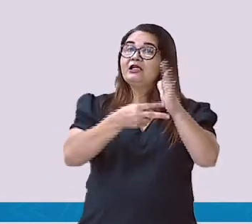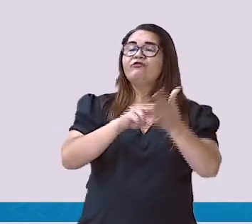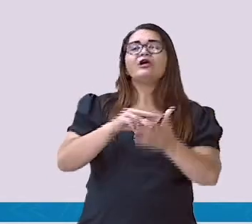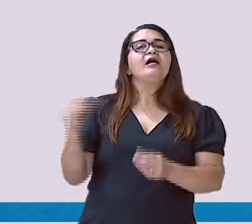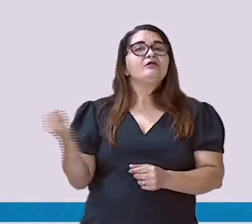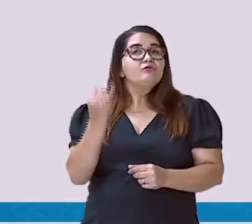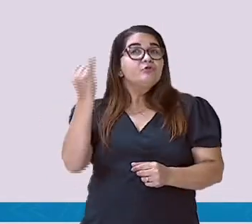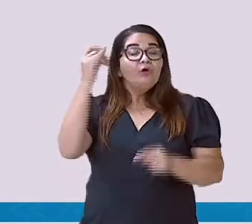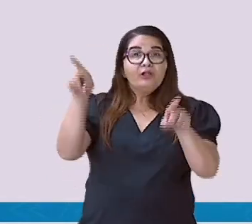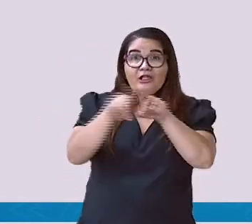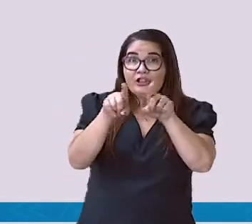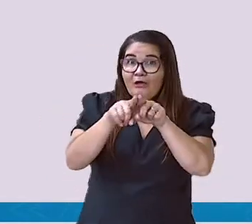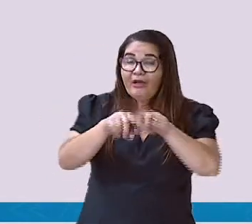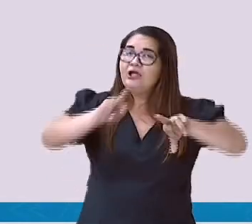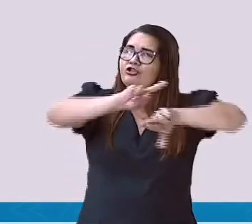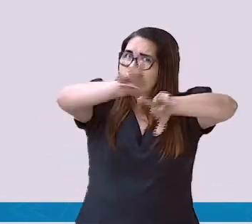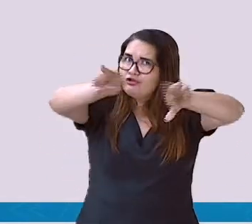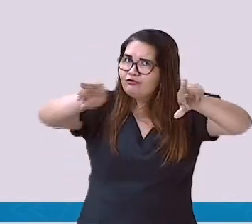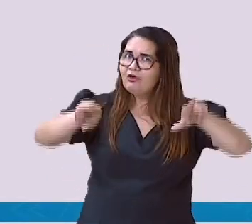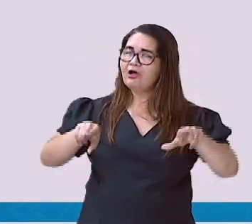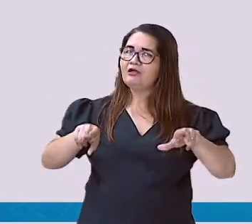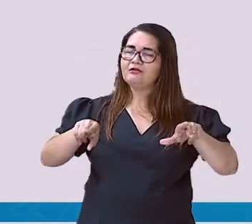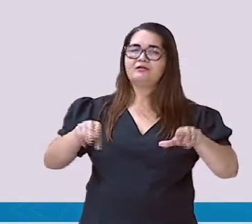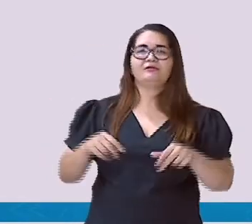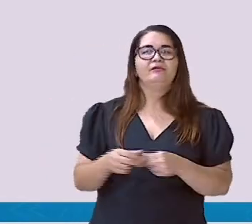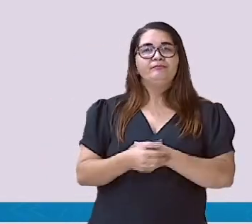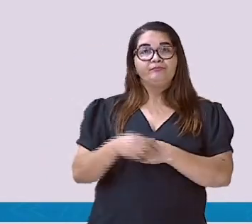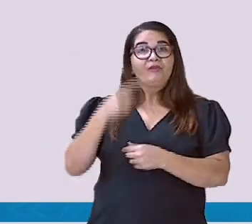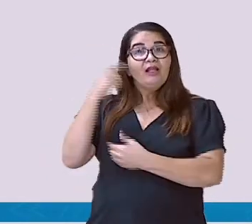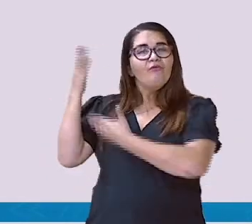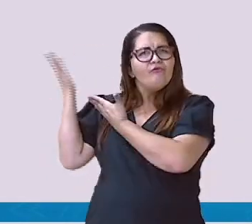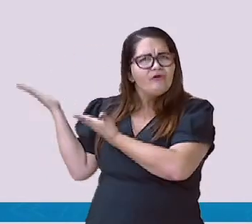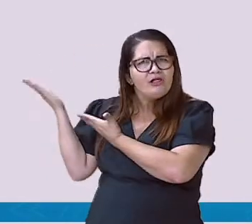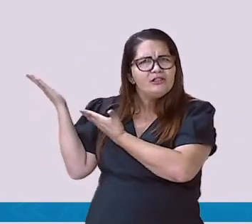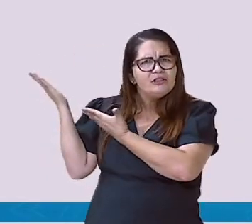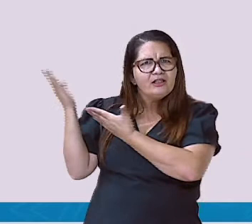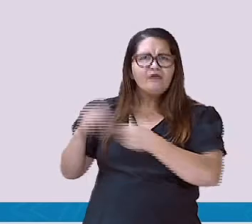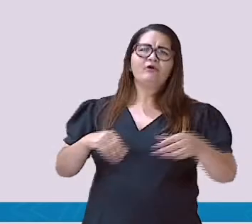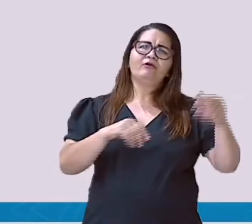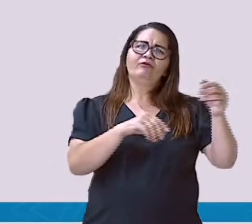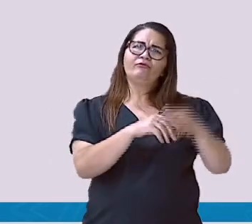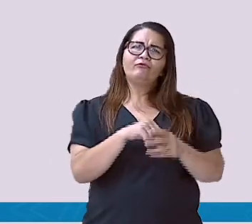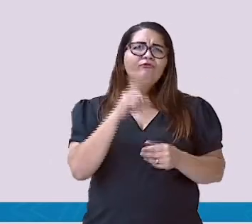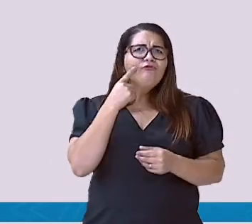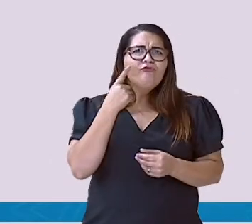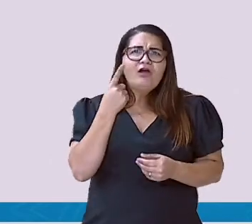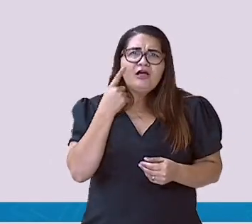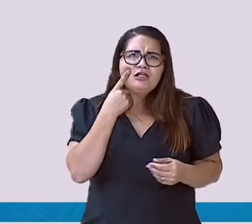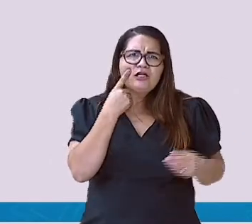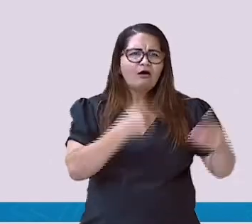exemplos. Bom, nós temos aqui várias palavras